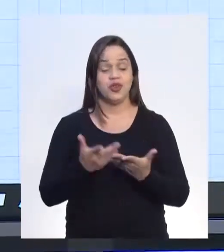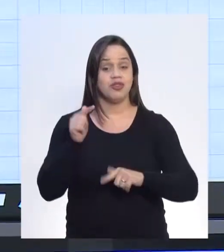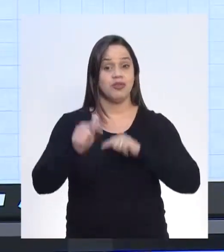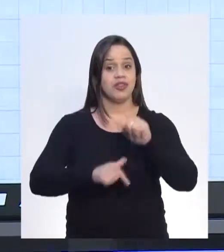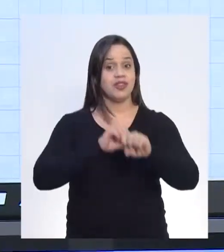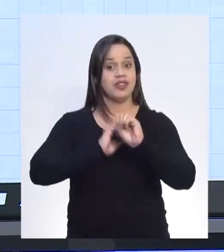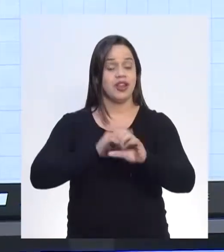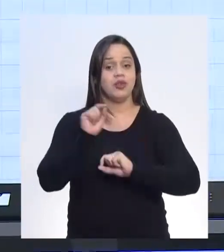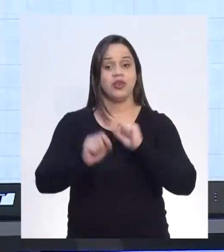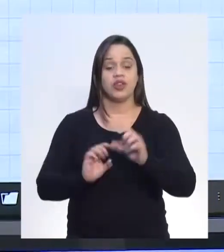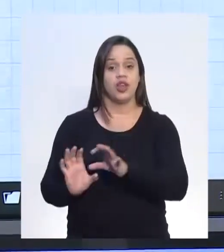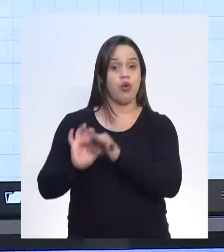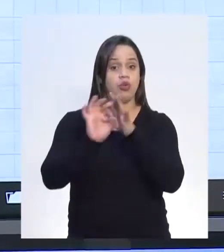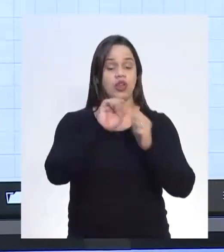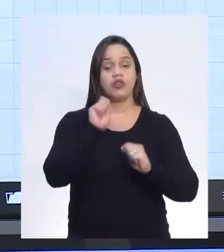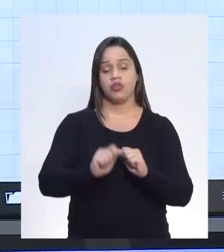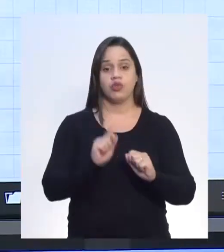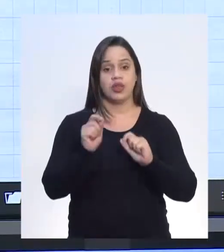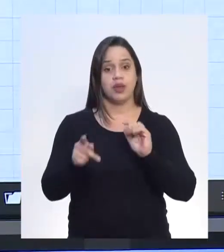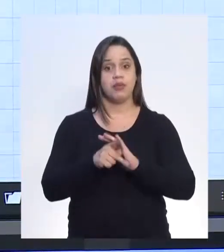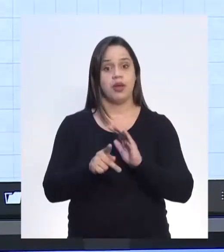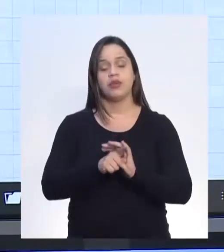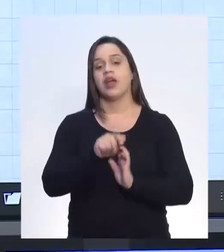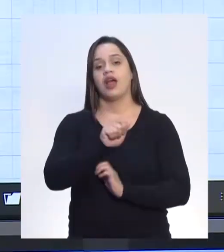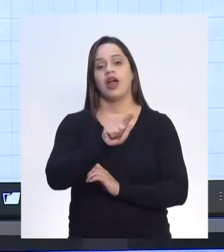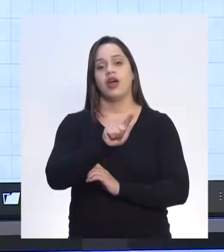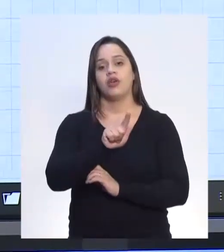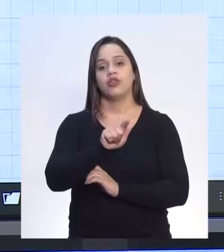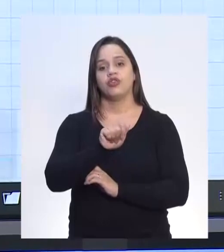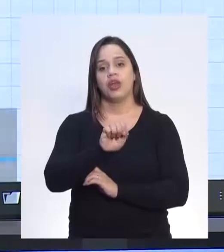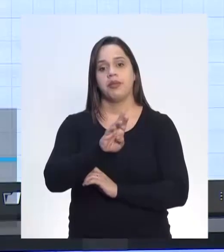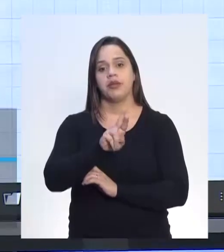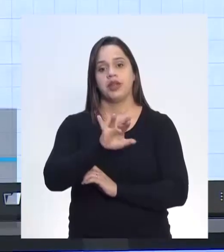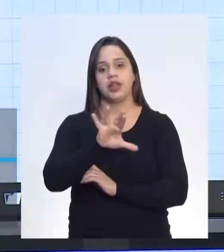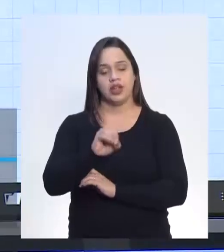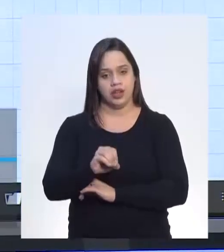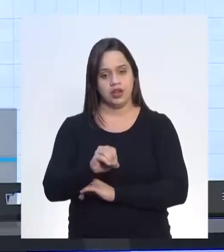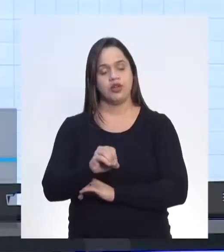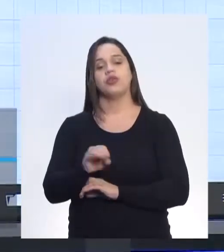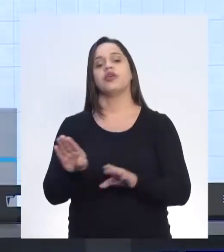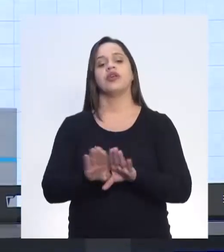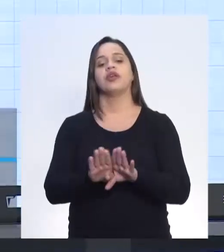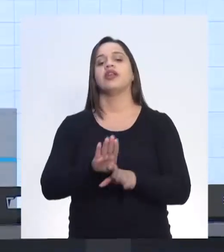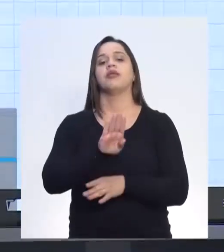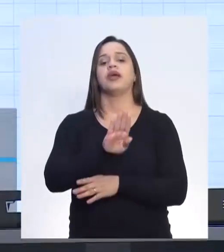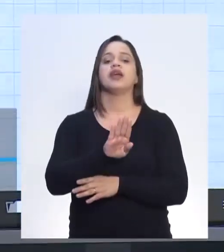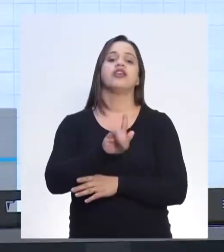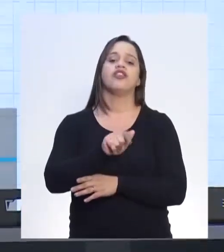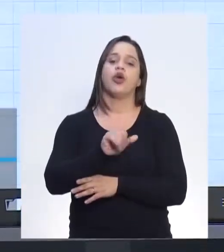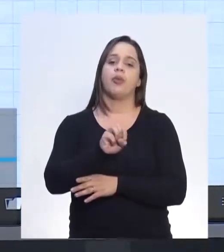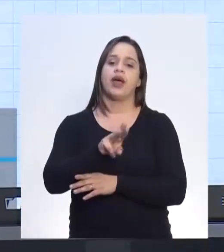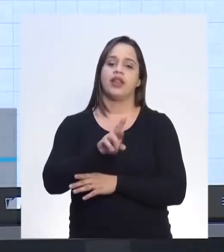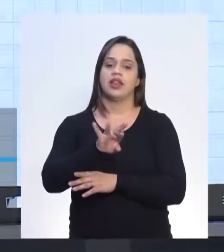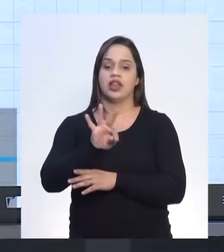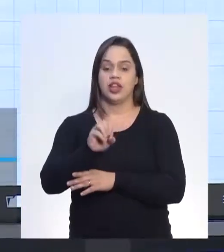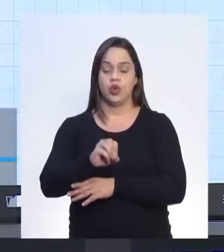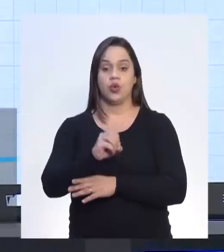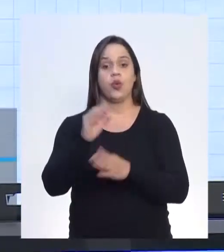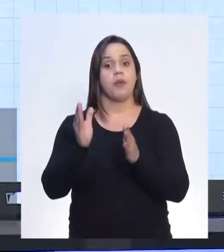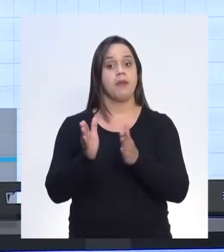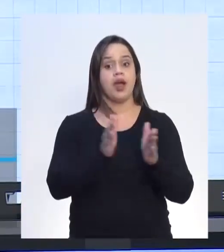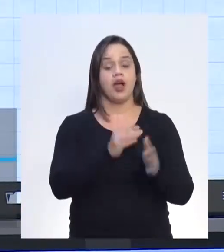vocês o contexto algébrico e geométrico, aí, a parte 4. Vai aparecer aí para os nossos professores aí